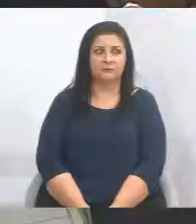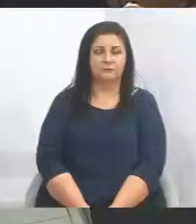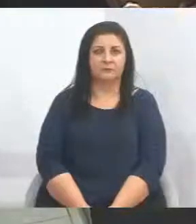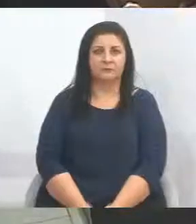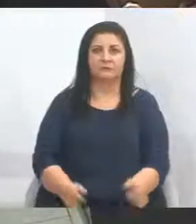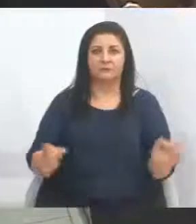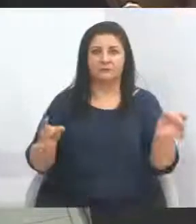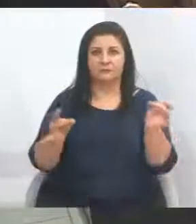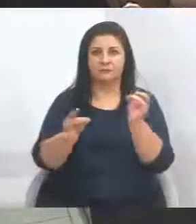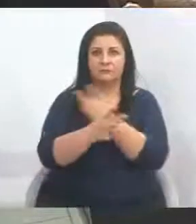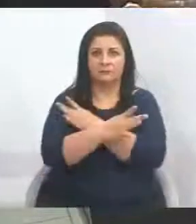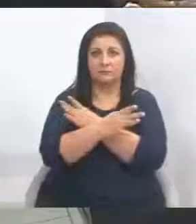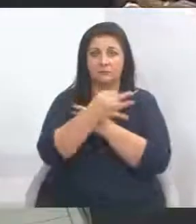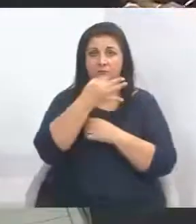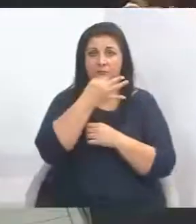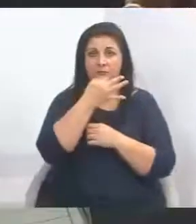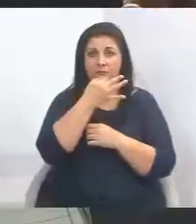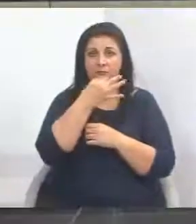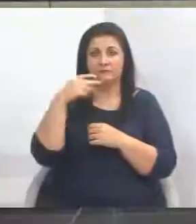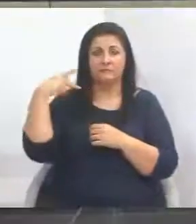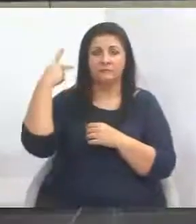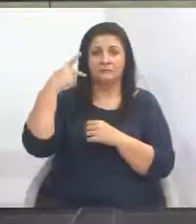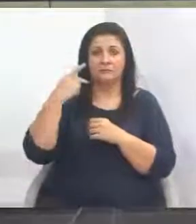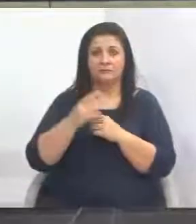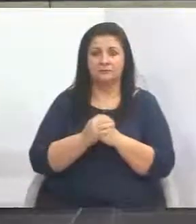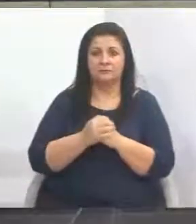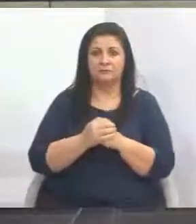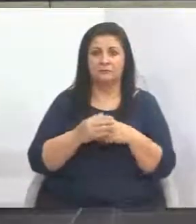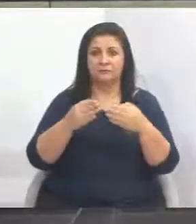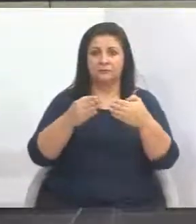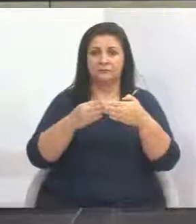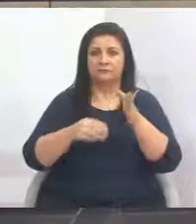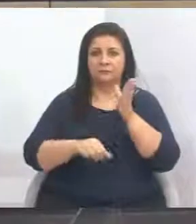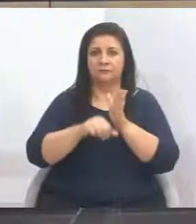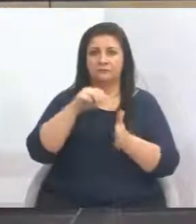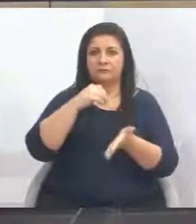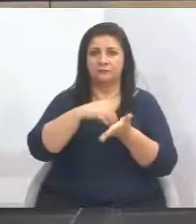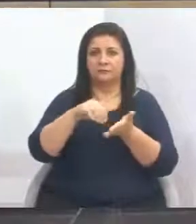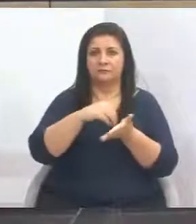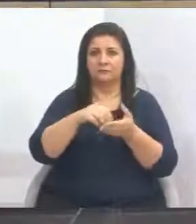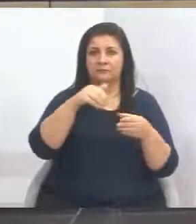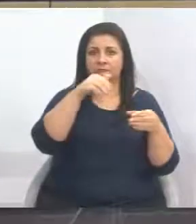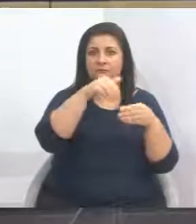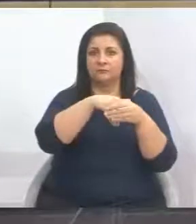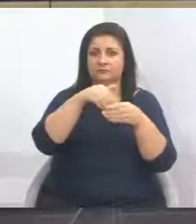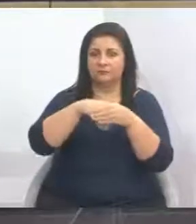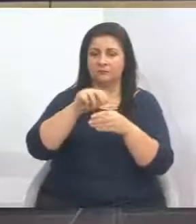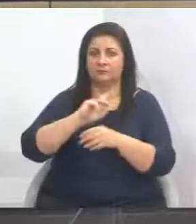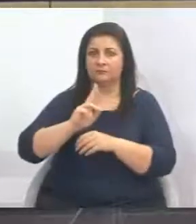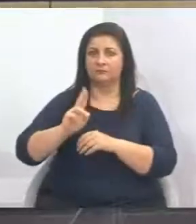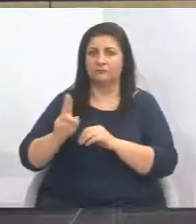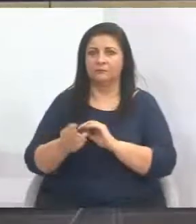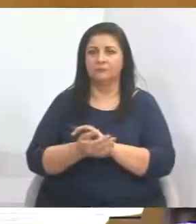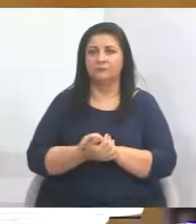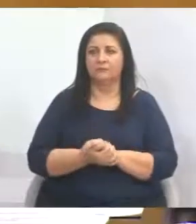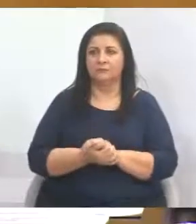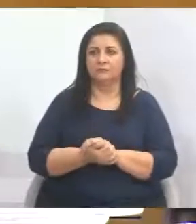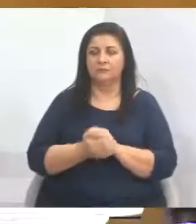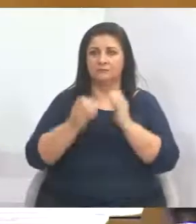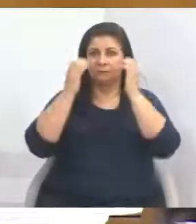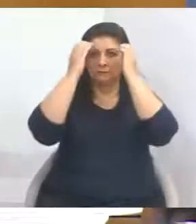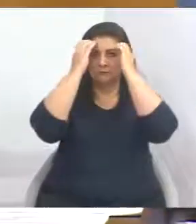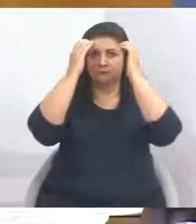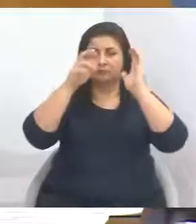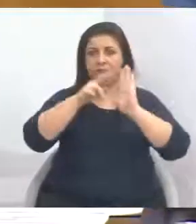Não havendo mais nenhum vereador desejando discutir a matéria, peço ao primeiro secretário que proceda à votação nominal do projeto na forma